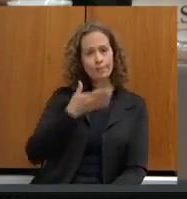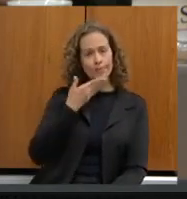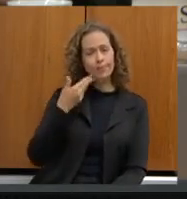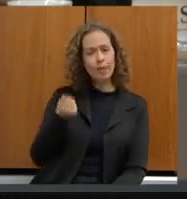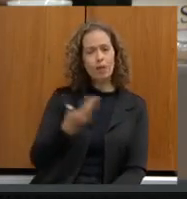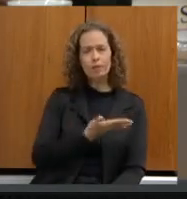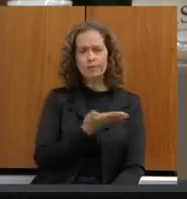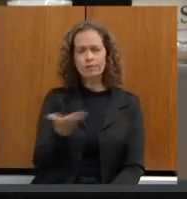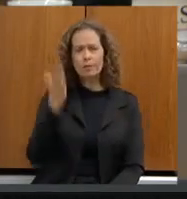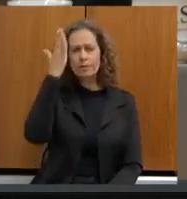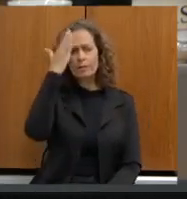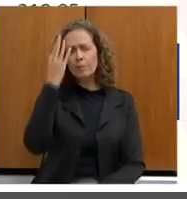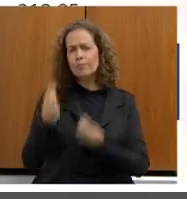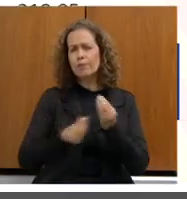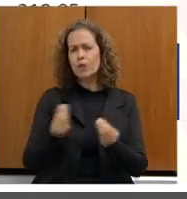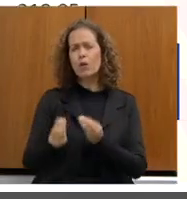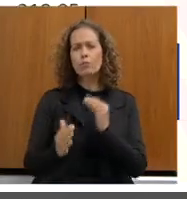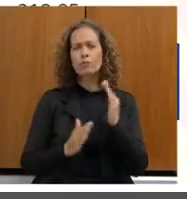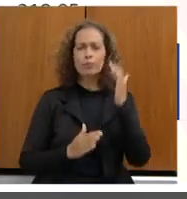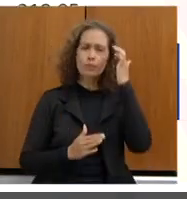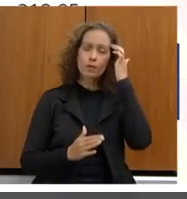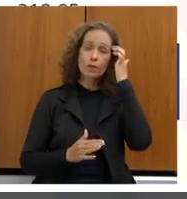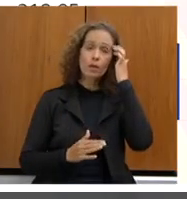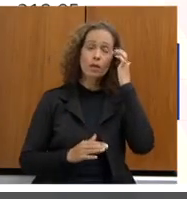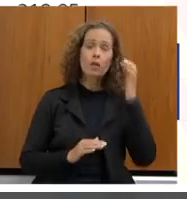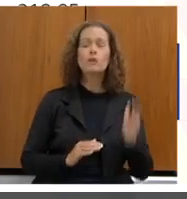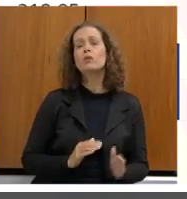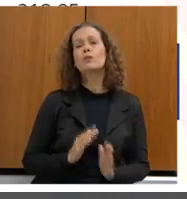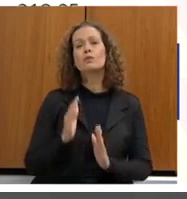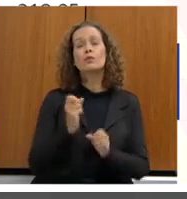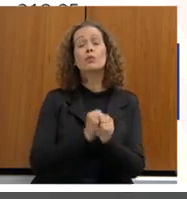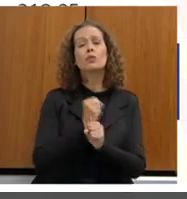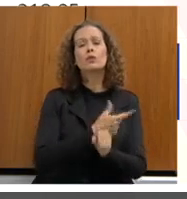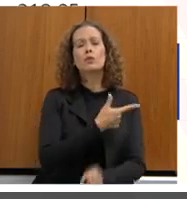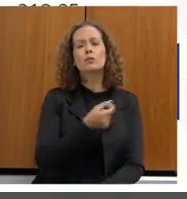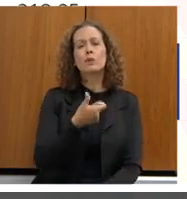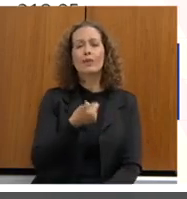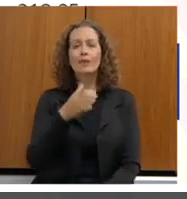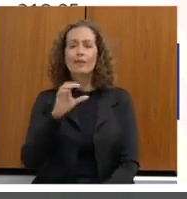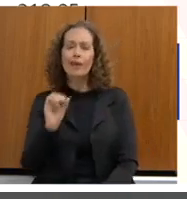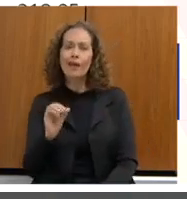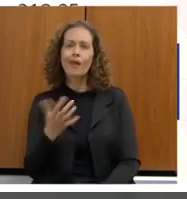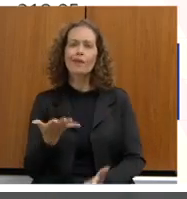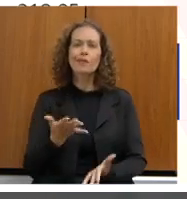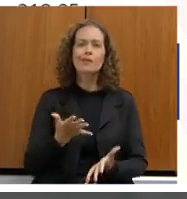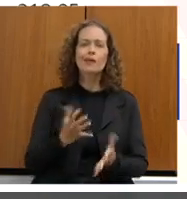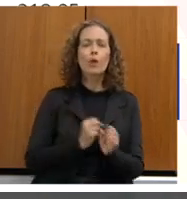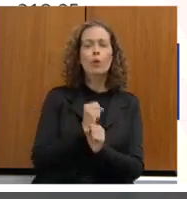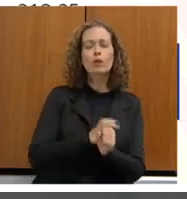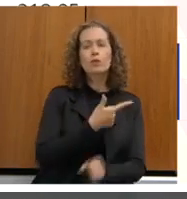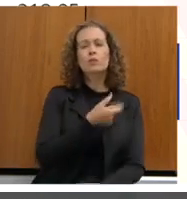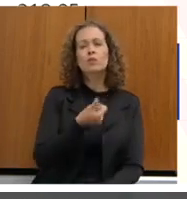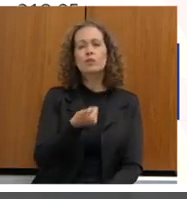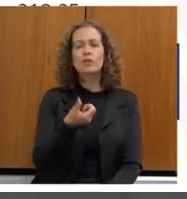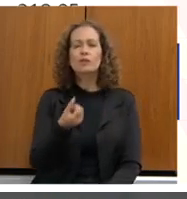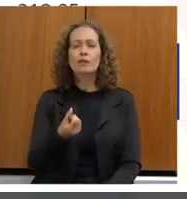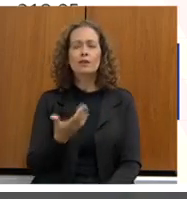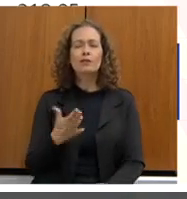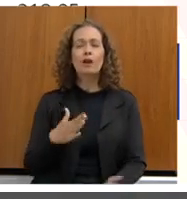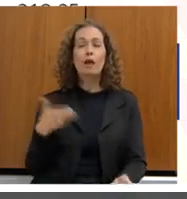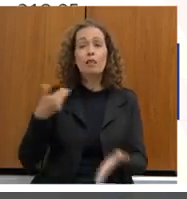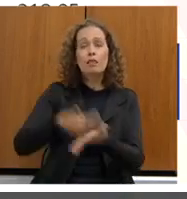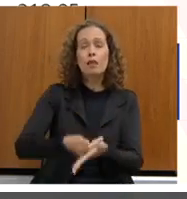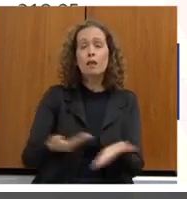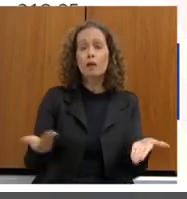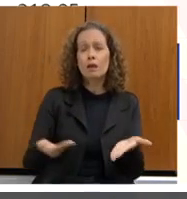uma noção da evolução só nascendo aí desde 2010 uma nós somos com a queda de 2016 até agora dos crimes violentos